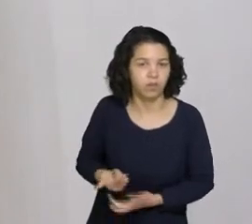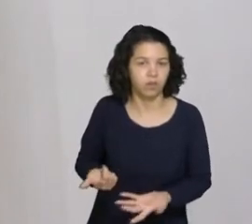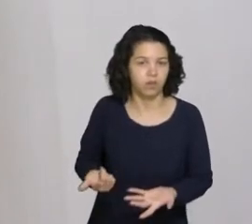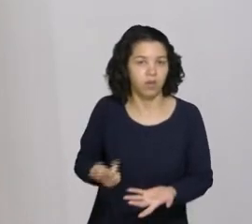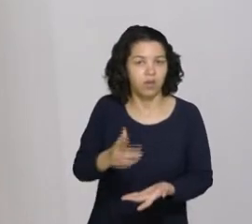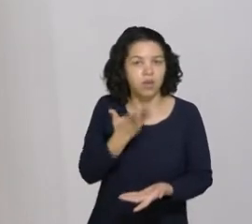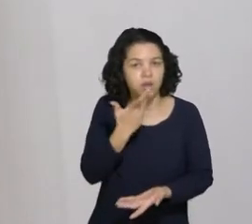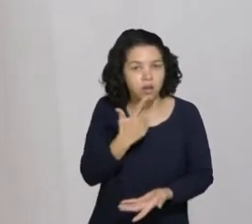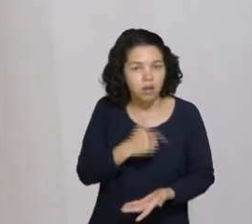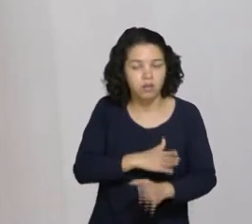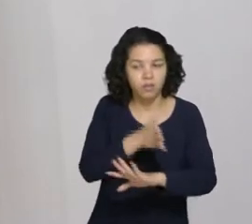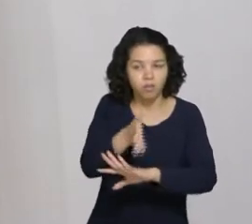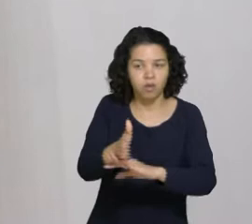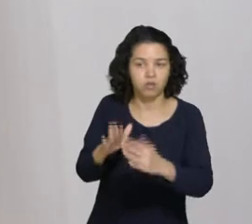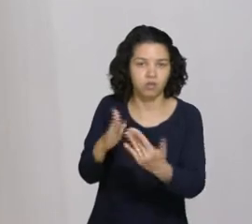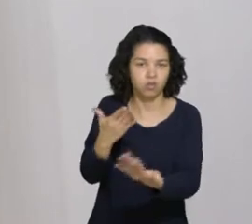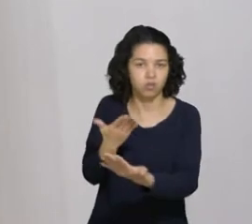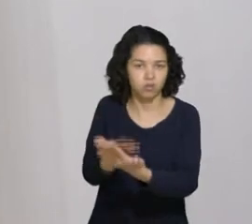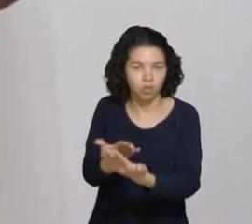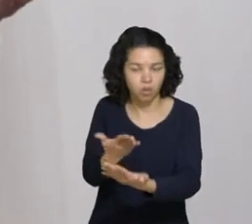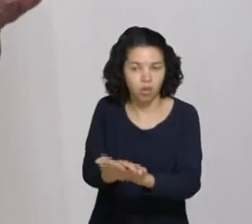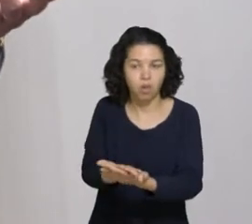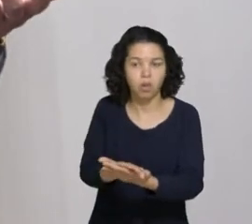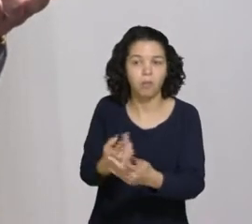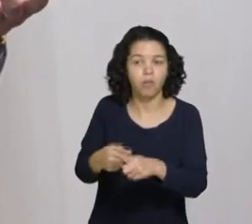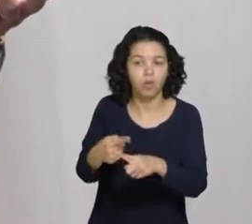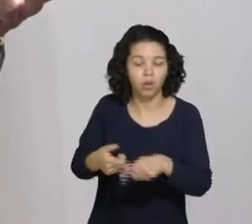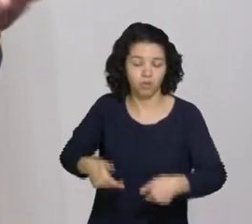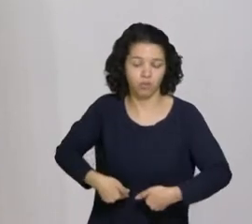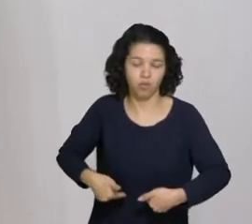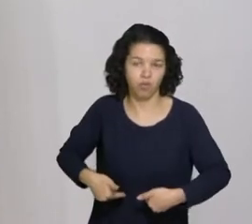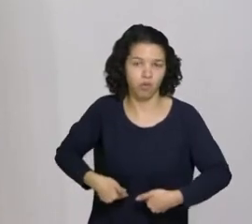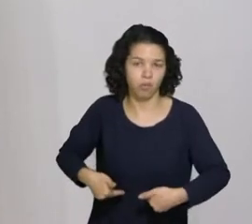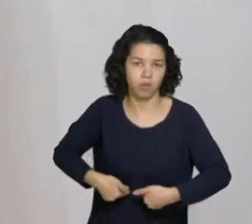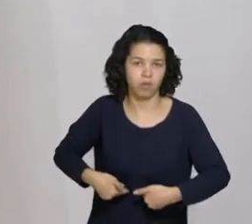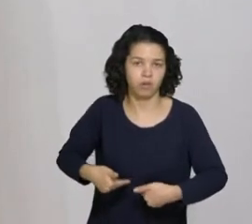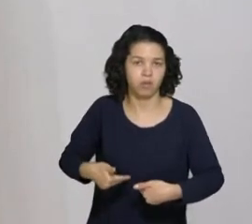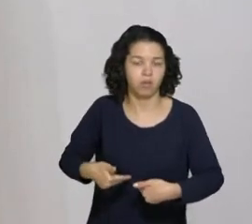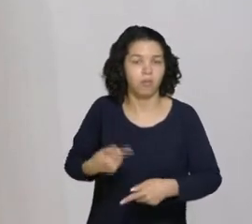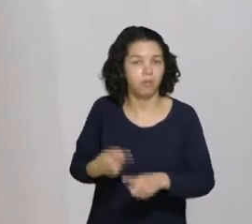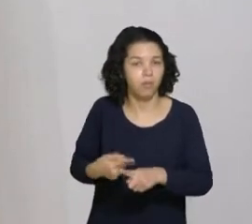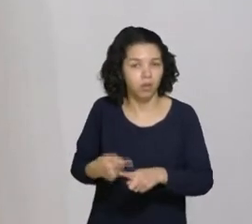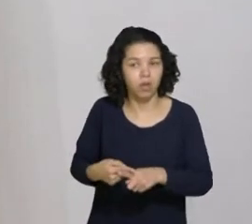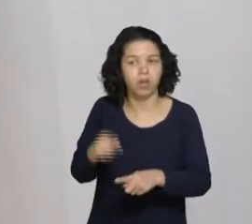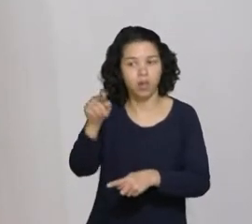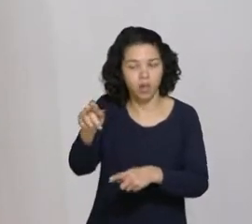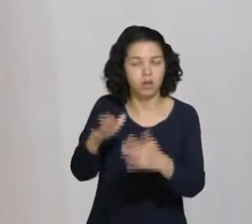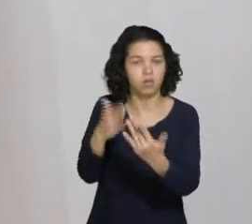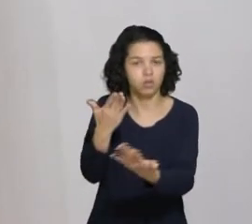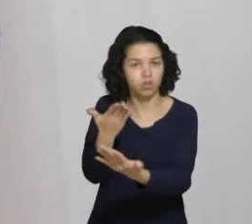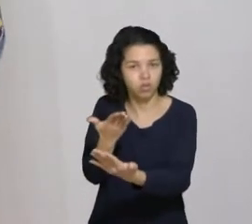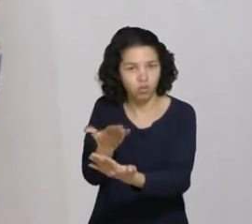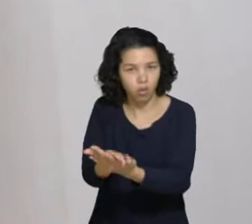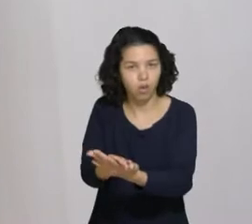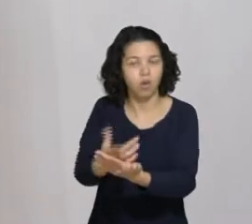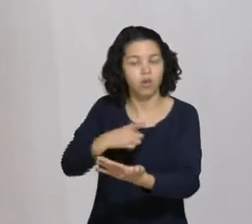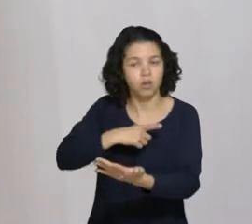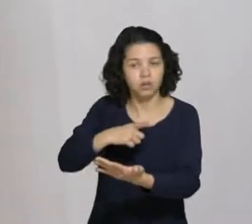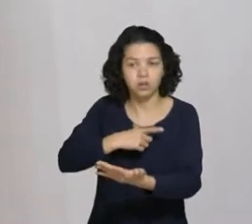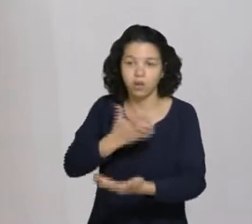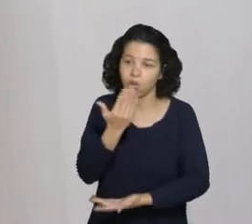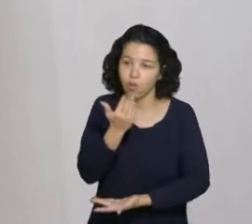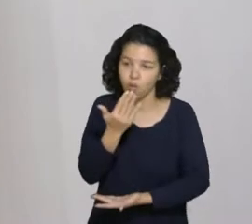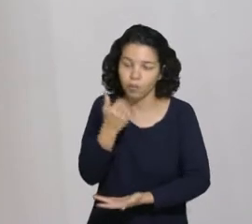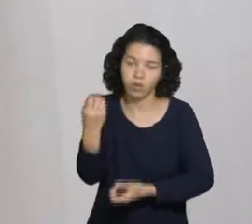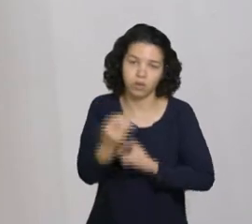escola mais na vontade de se alimentar do que aprender porque a comida da escola merenda escolar é a principal refeição